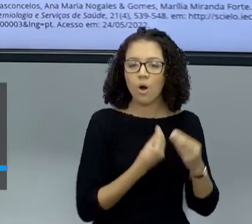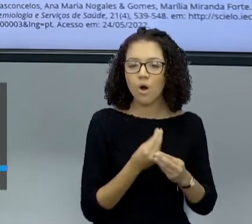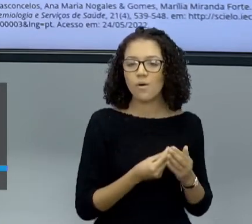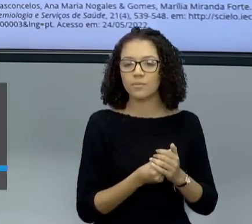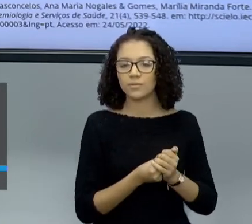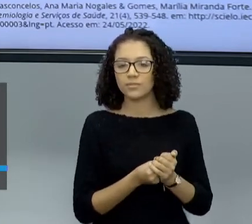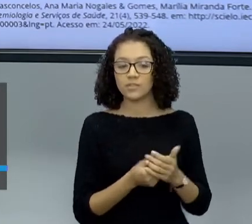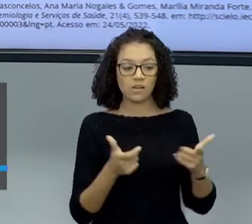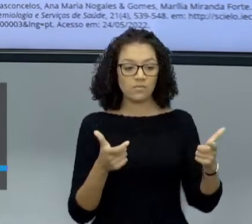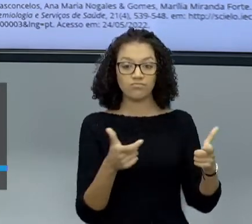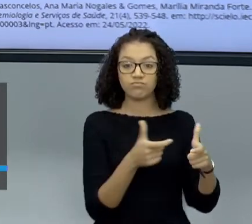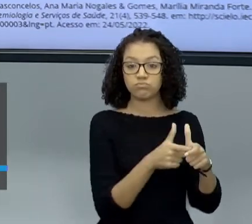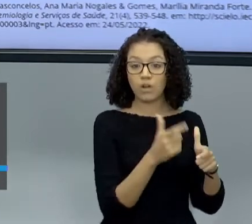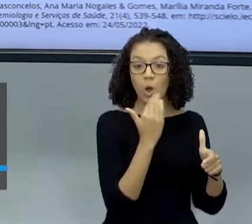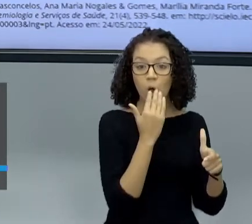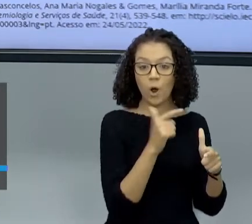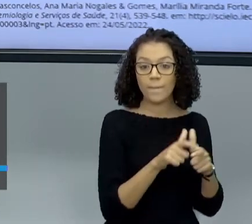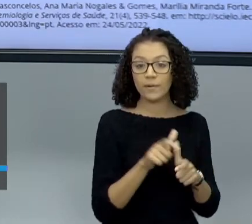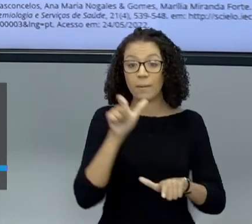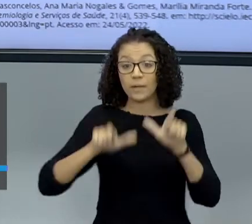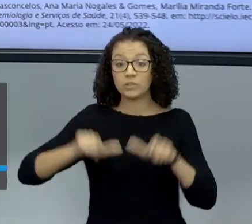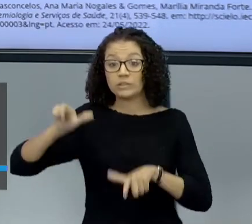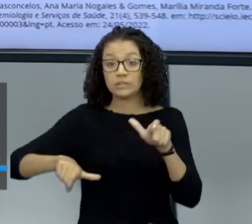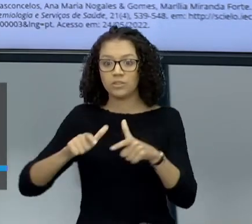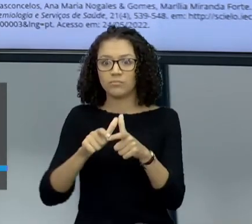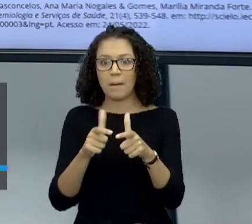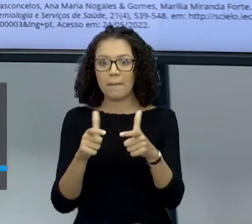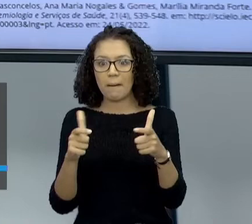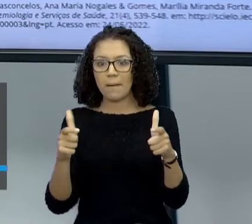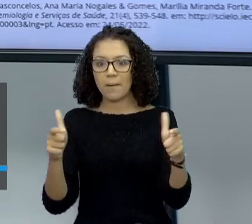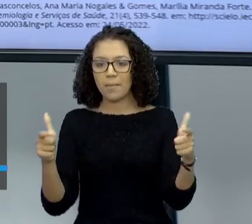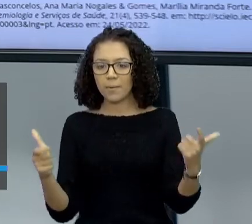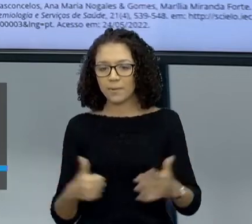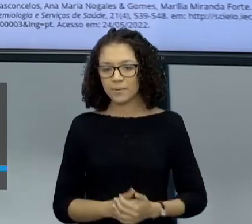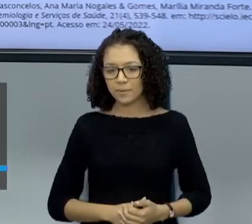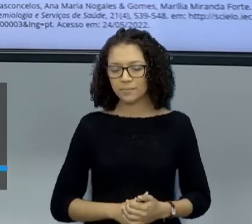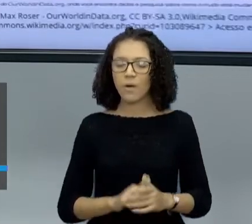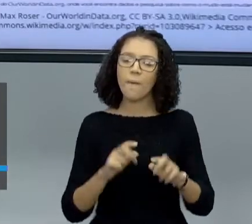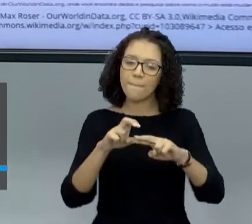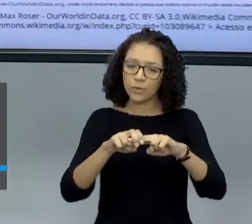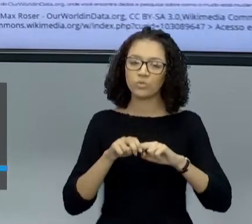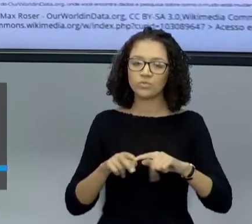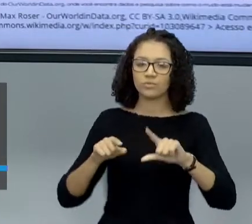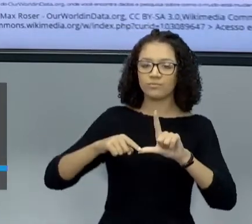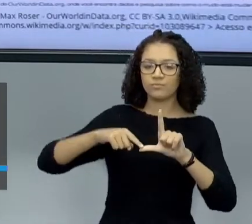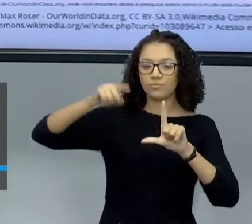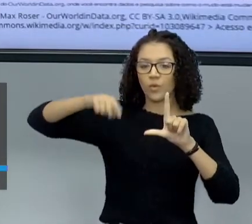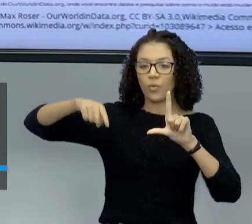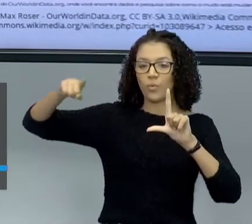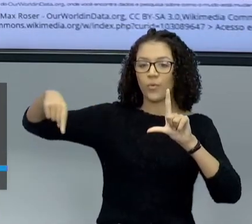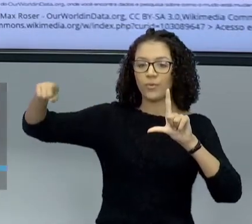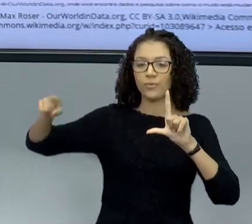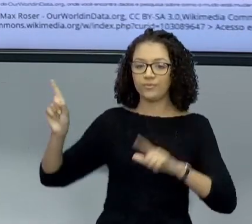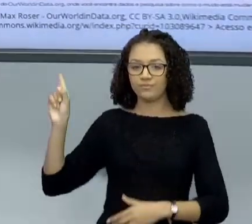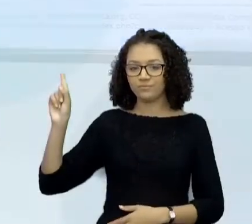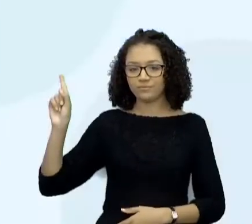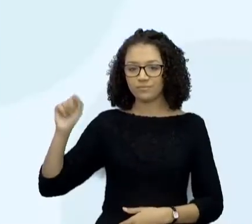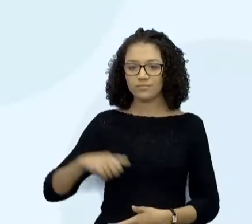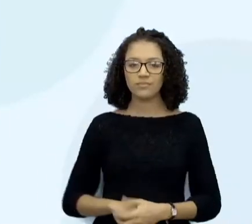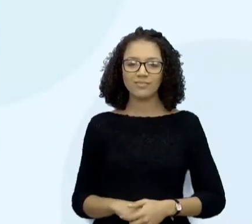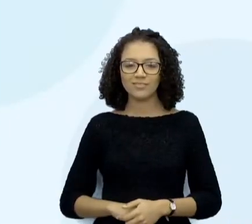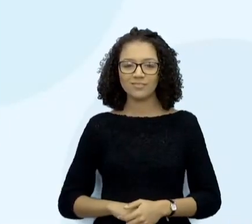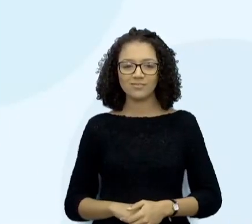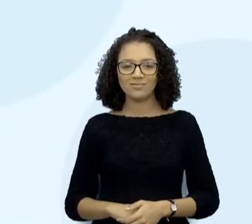relação à população, né? Então a transição demográfica, ela tem um gráfico, que é o que a gente vai apresentar aí na próxima tela aí para vocês. Aí tá